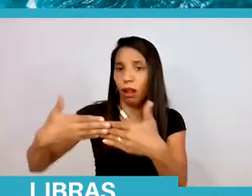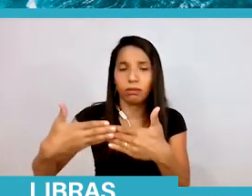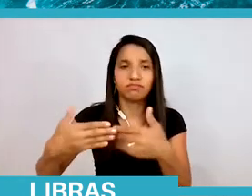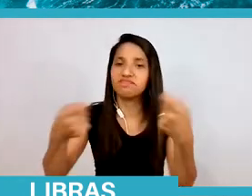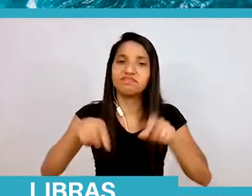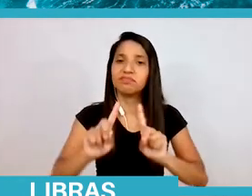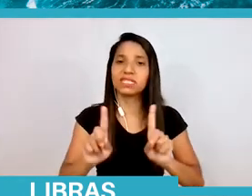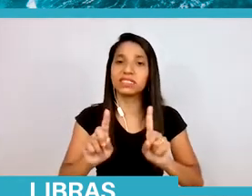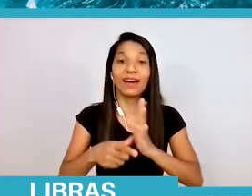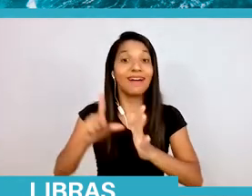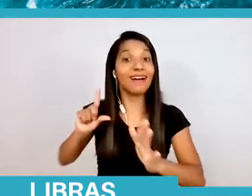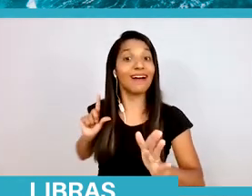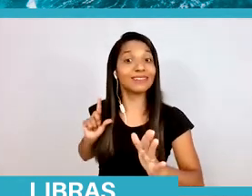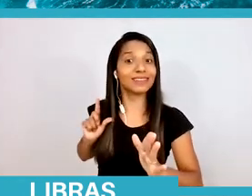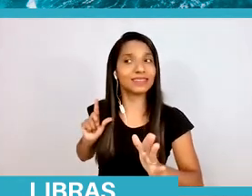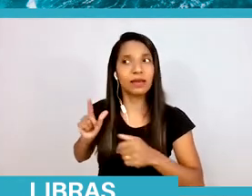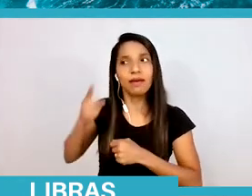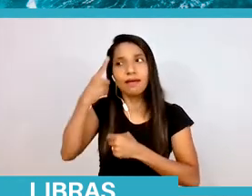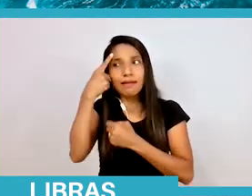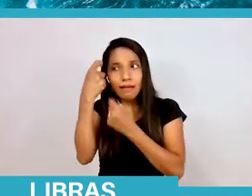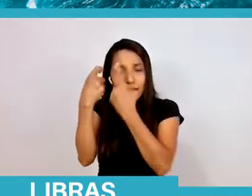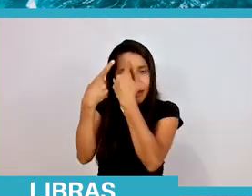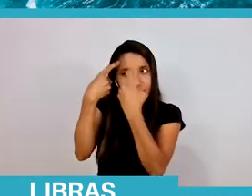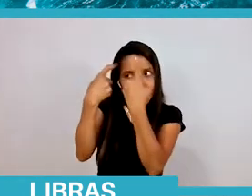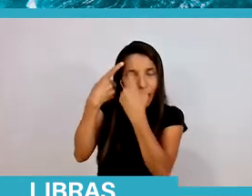que aquela sua ideia,